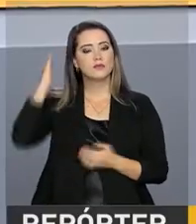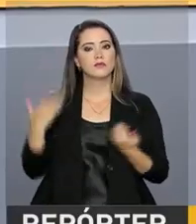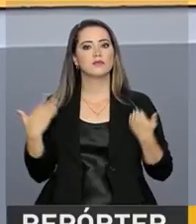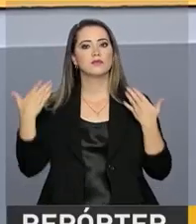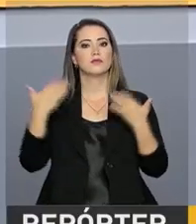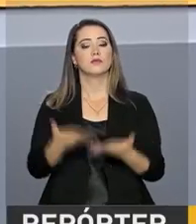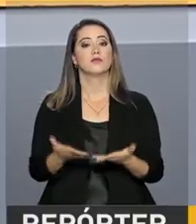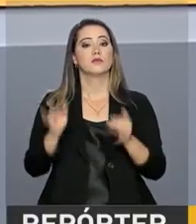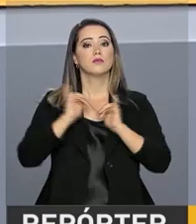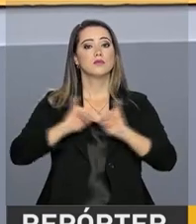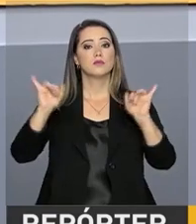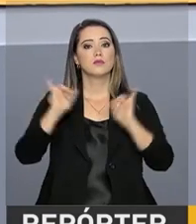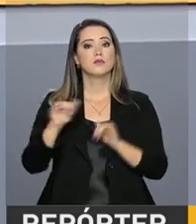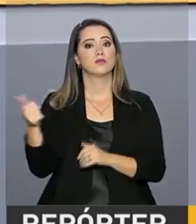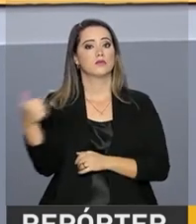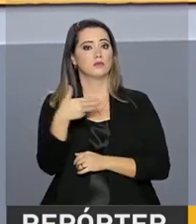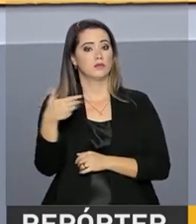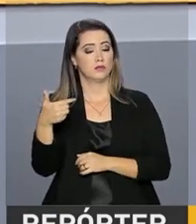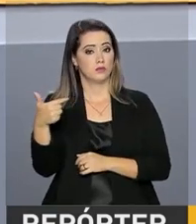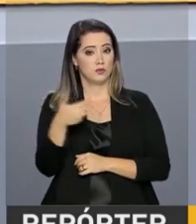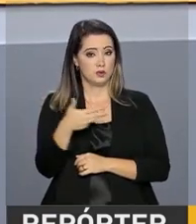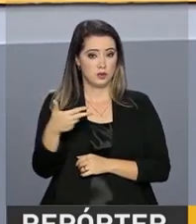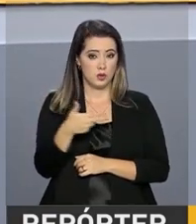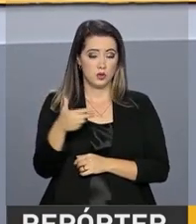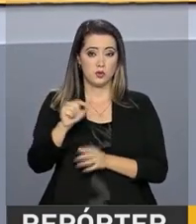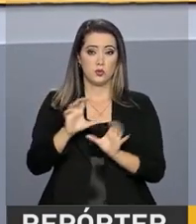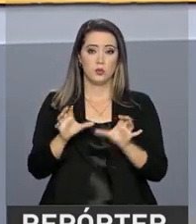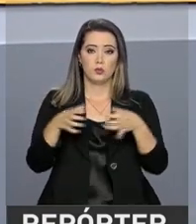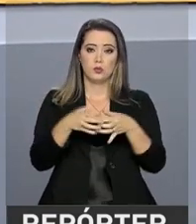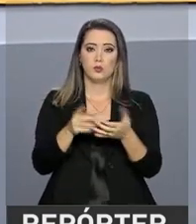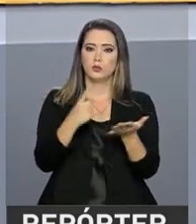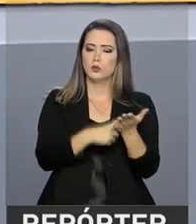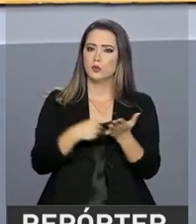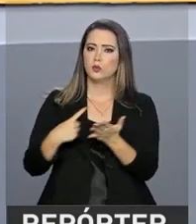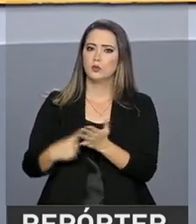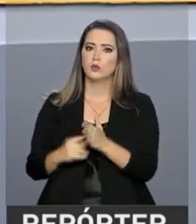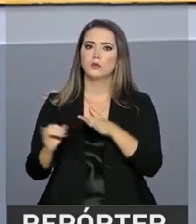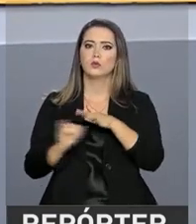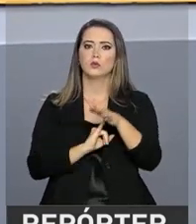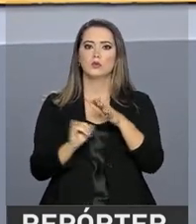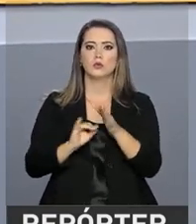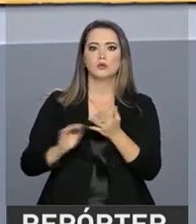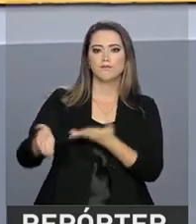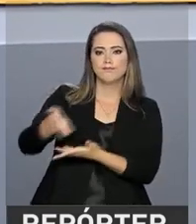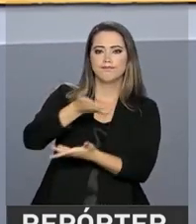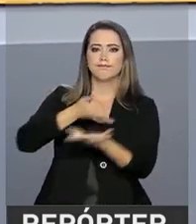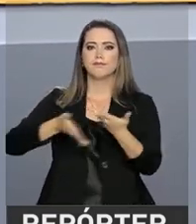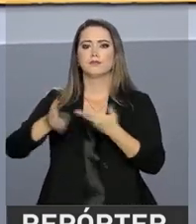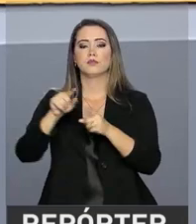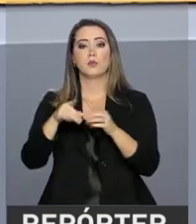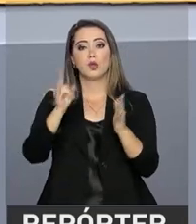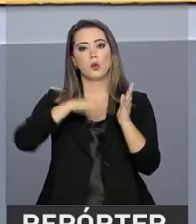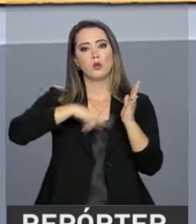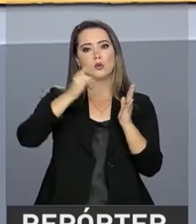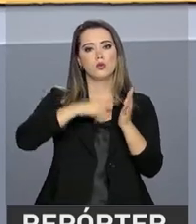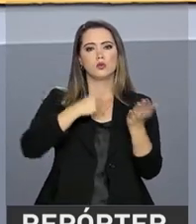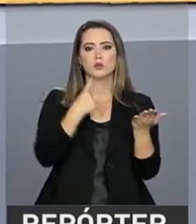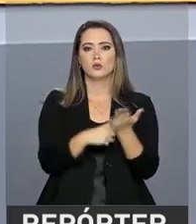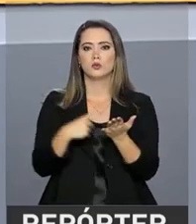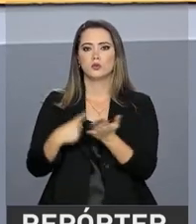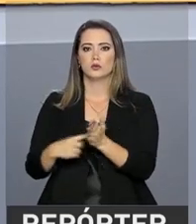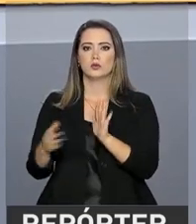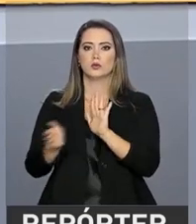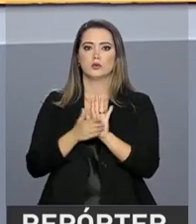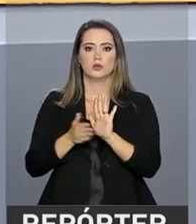participou hoje do lançamento da 12ª edição da agenda institucional do cooperativismo o documento consolida as